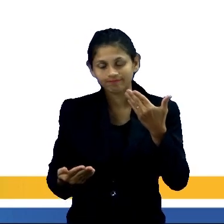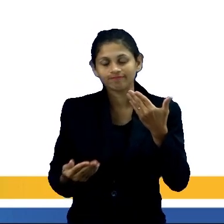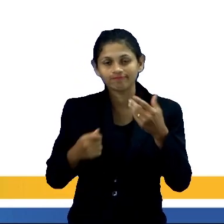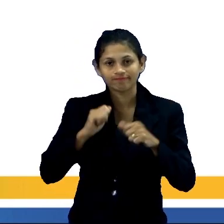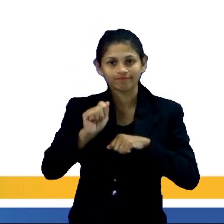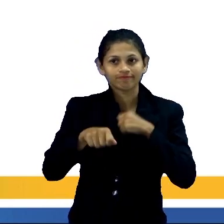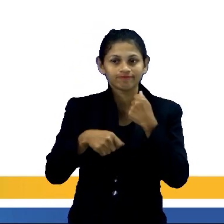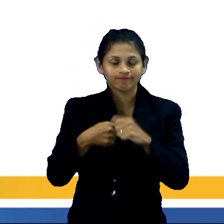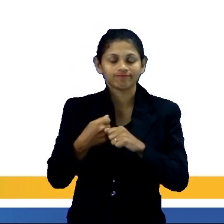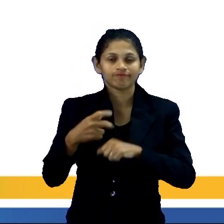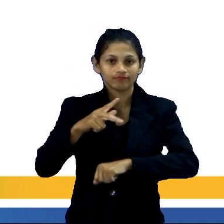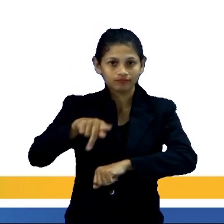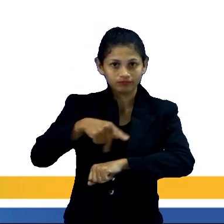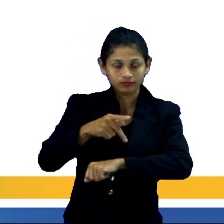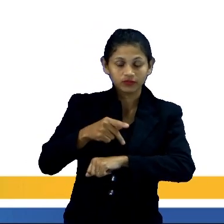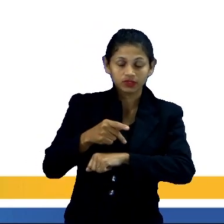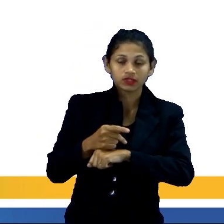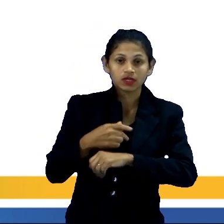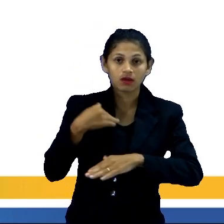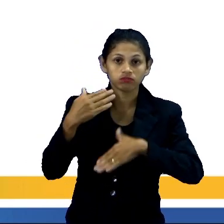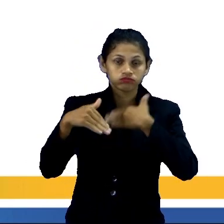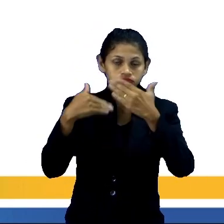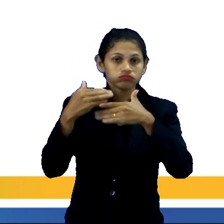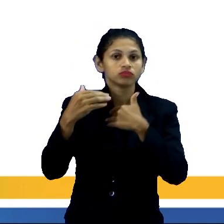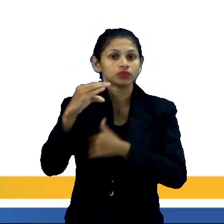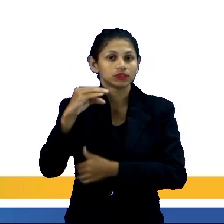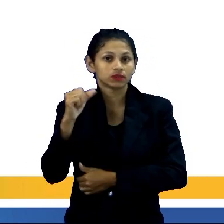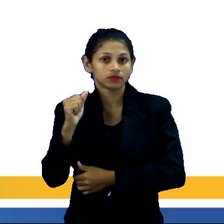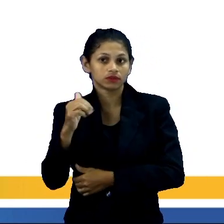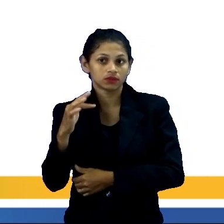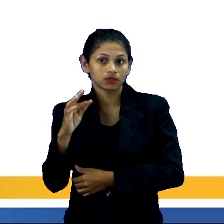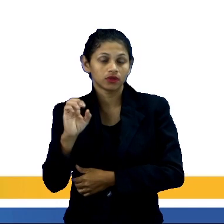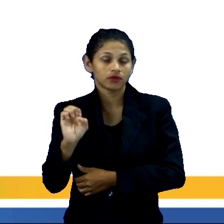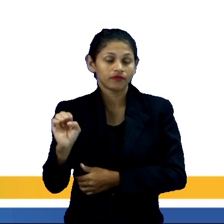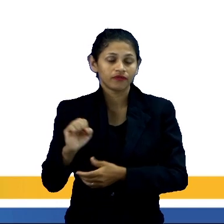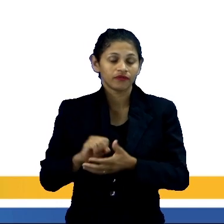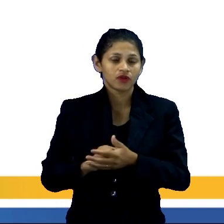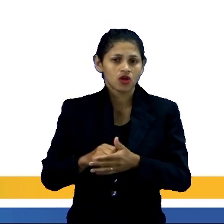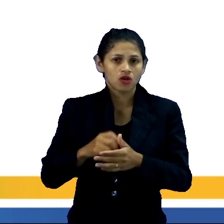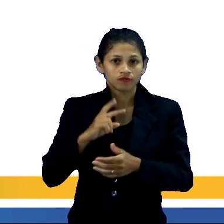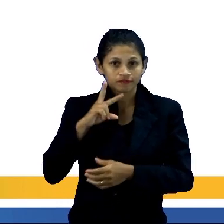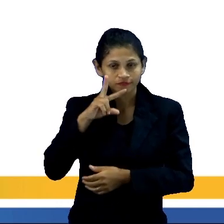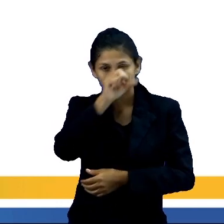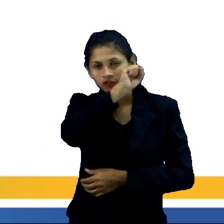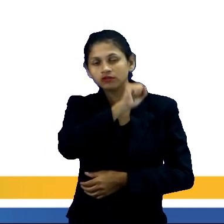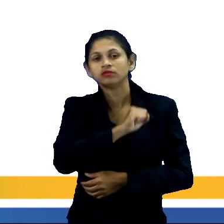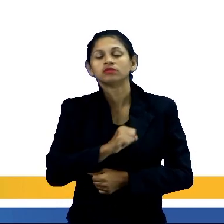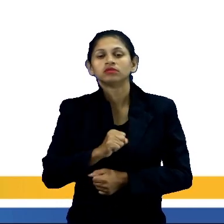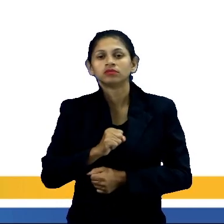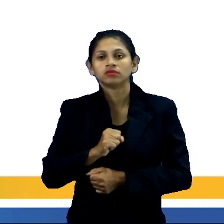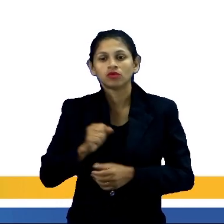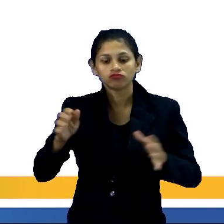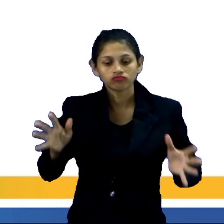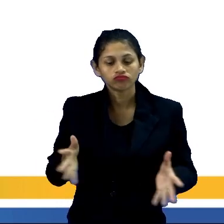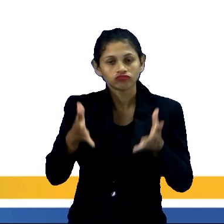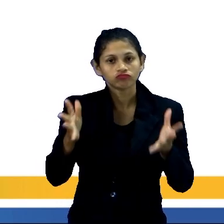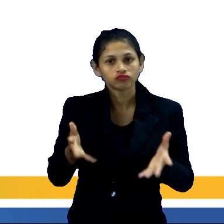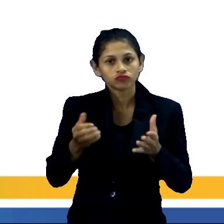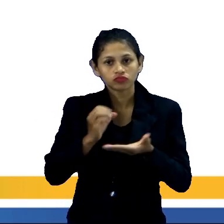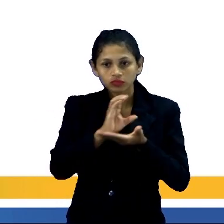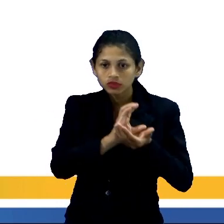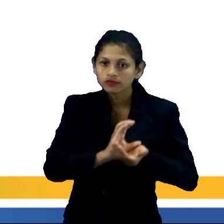econômica do país, que era a produção de café, e ocorreram fortes investimentos na produção industrial, isto é, em